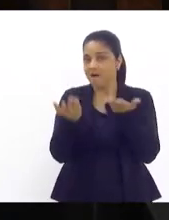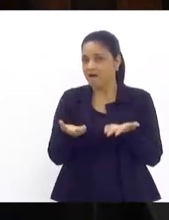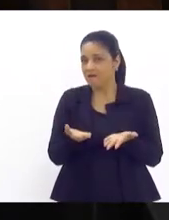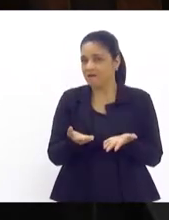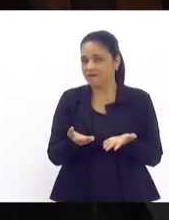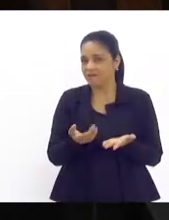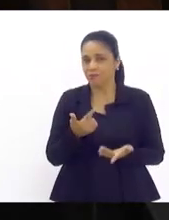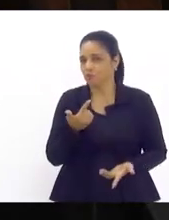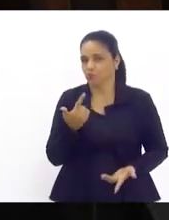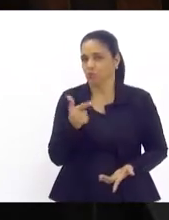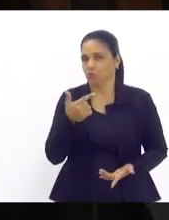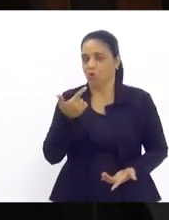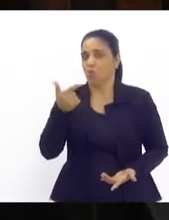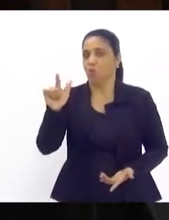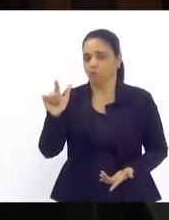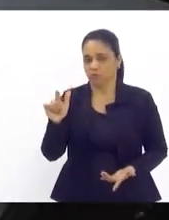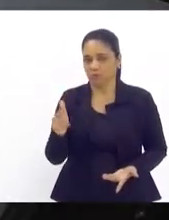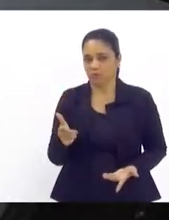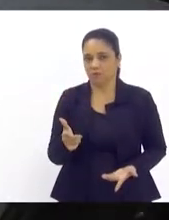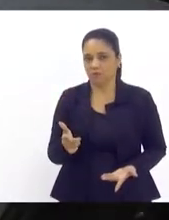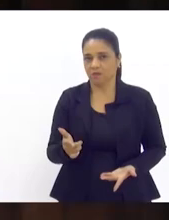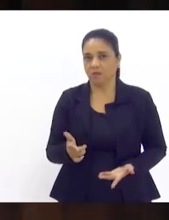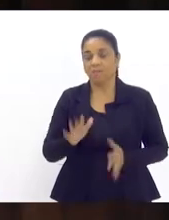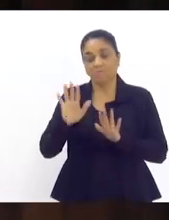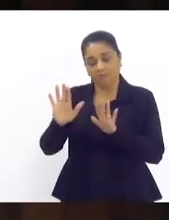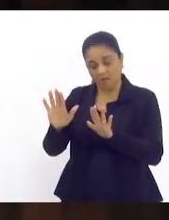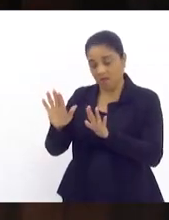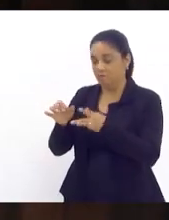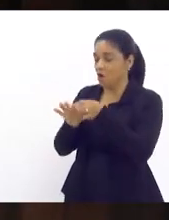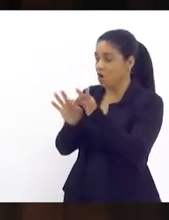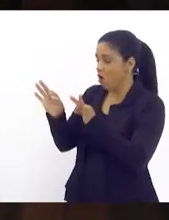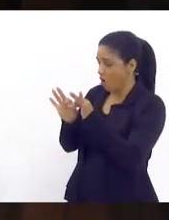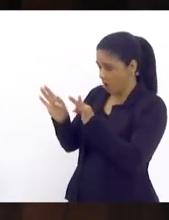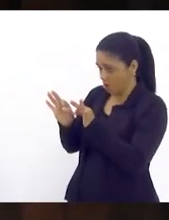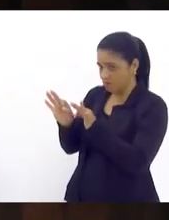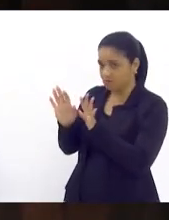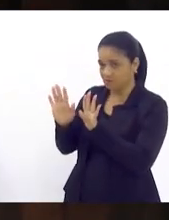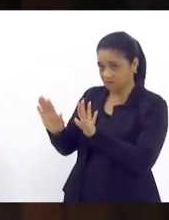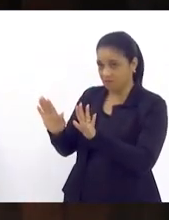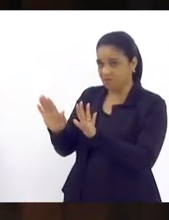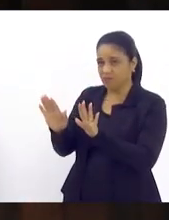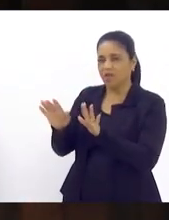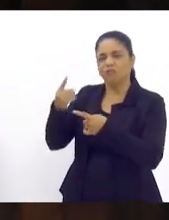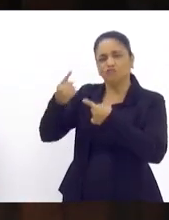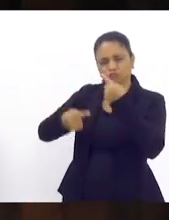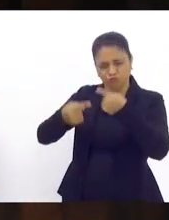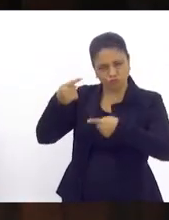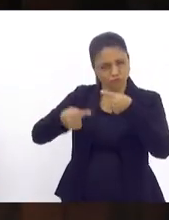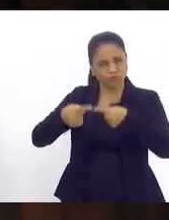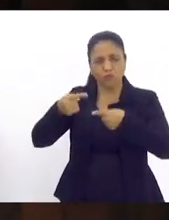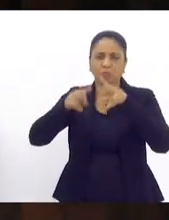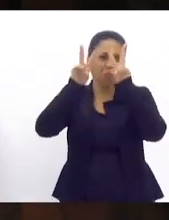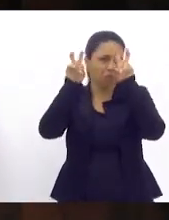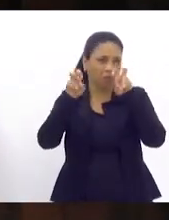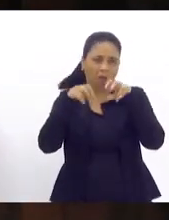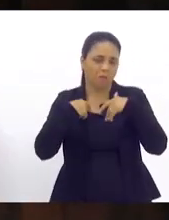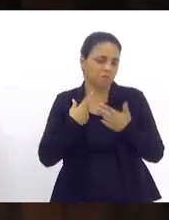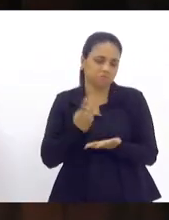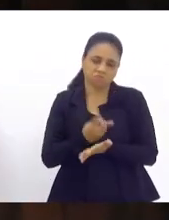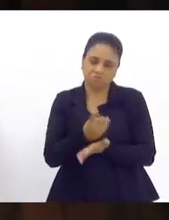opção. Aliás, eu me pedi então, só uma questão de ordem, olha só. Sim, senhor. Podemos continuar discutindo esse tema à vontade, acho que o Rodrigo vai